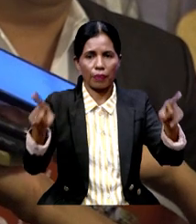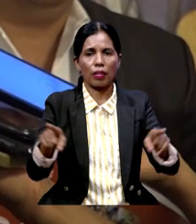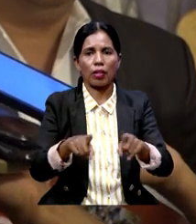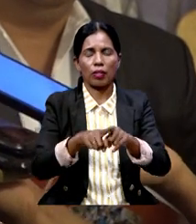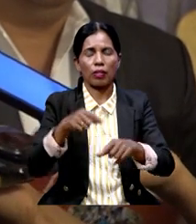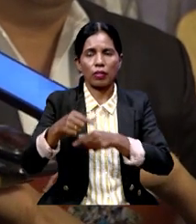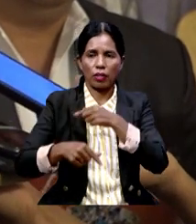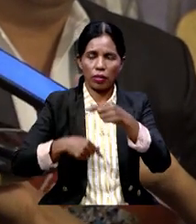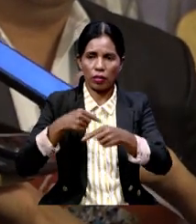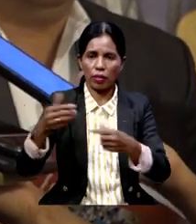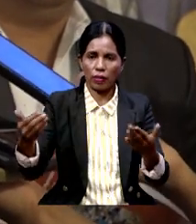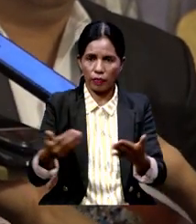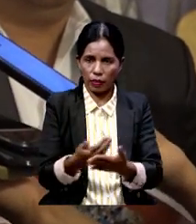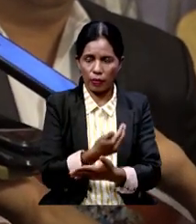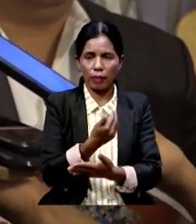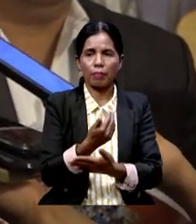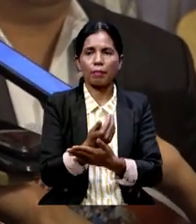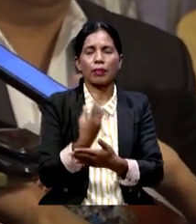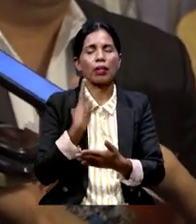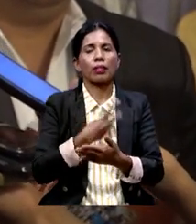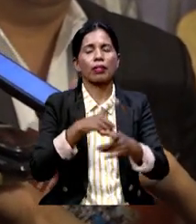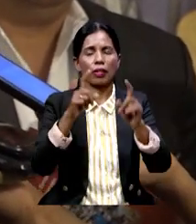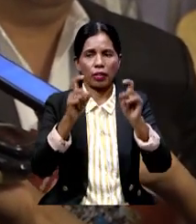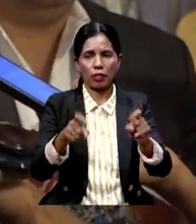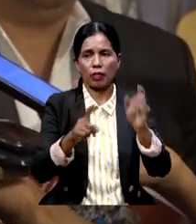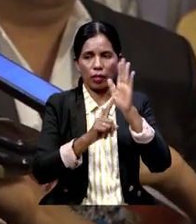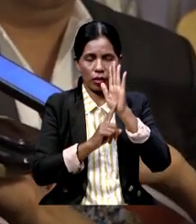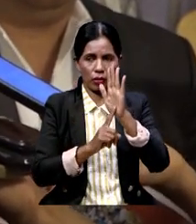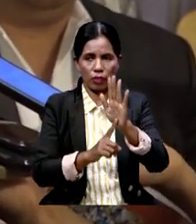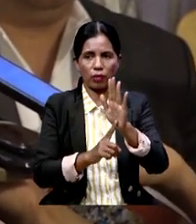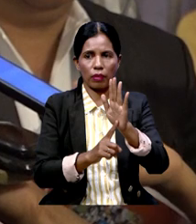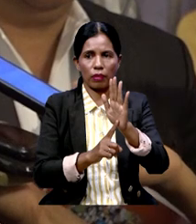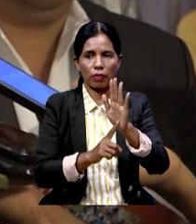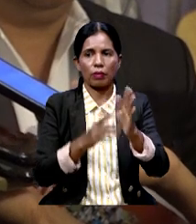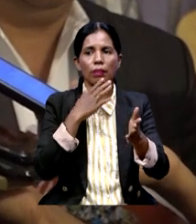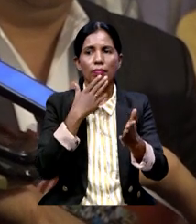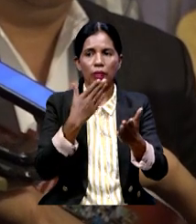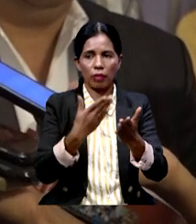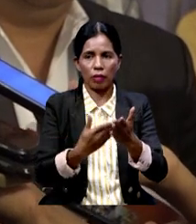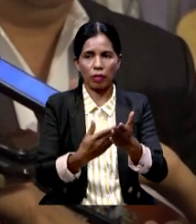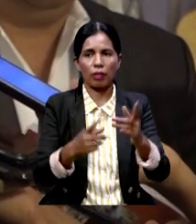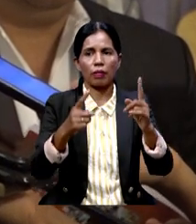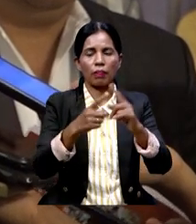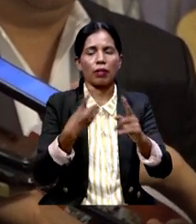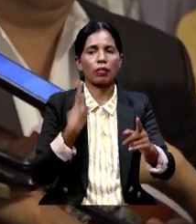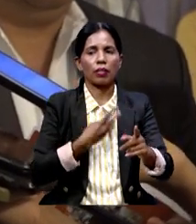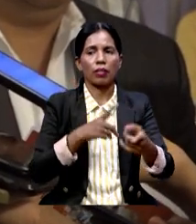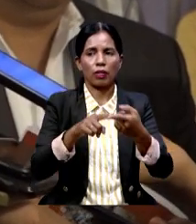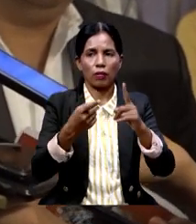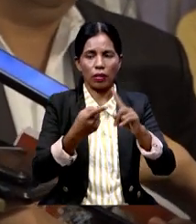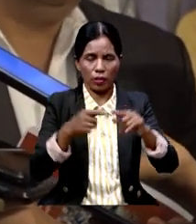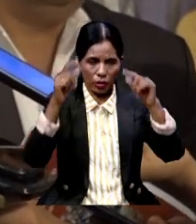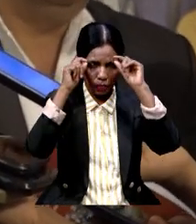Zera Sanfon, e ta tem que ha tudo boat nebemaka dia, ba, e ta nem malo Timoroan sira